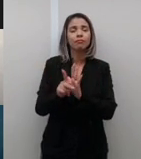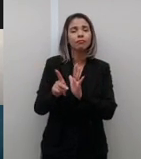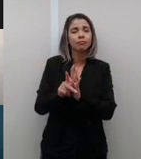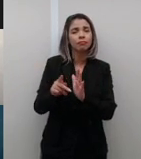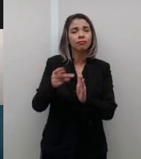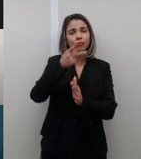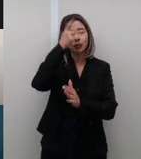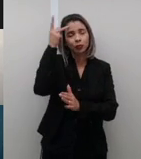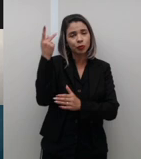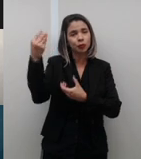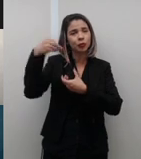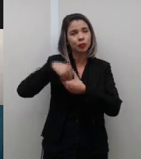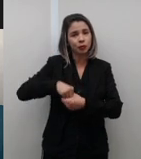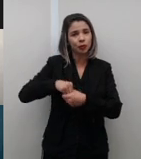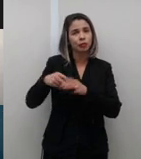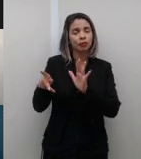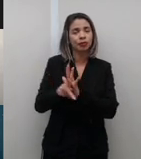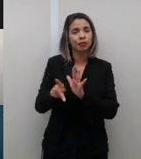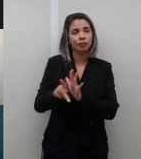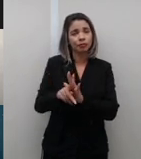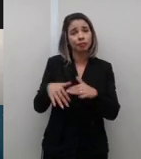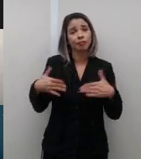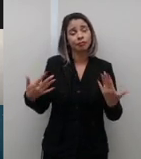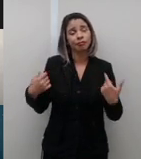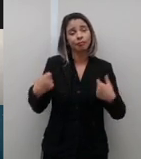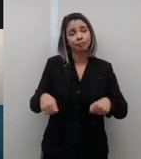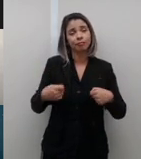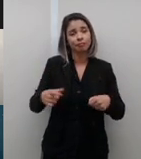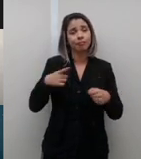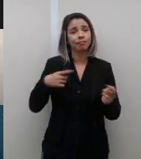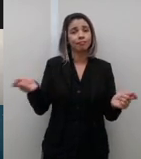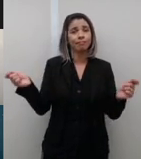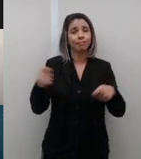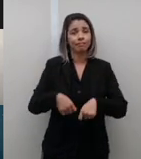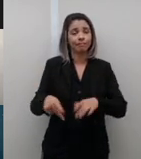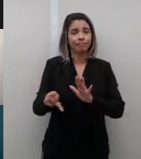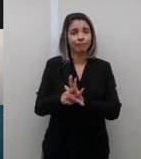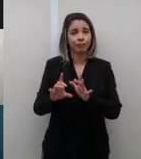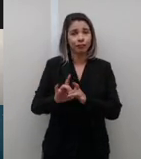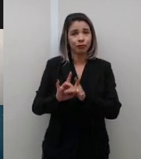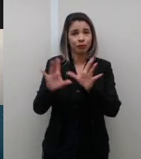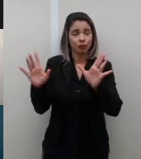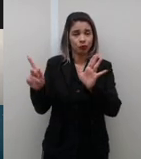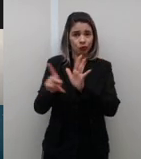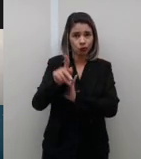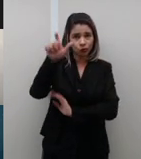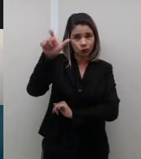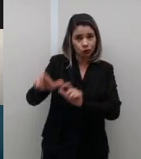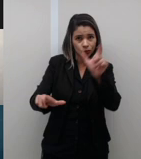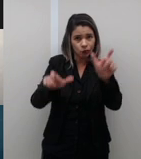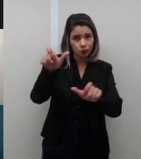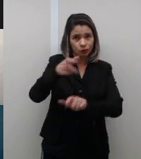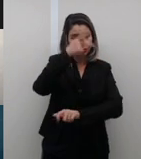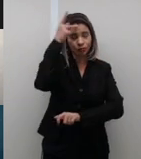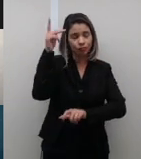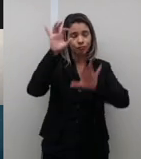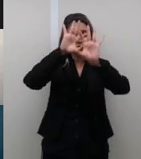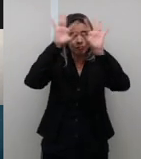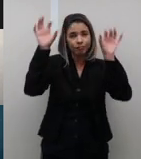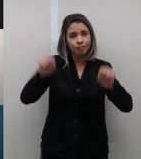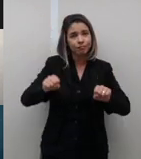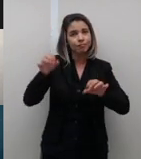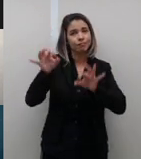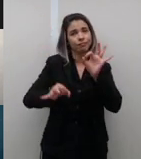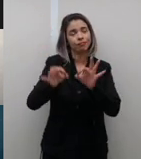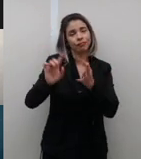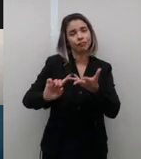devendo prevalecer a competência concedida em caráter subsidiário aos respectivos tribunais de justiça para fixarem